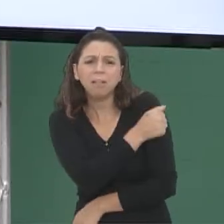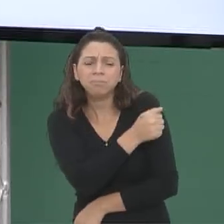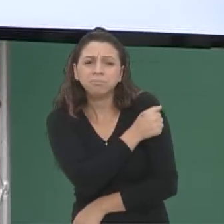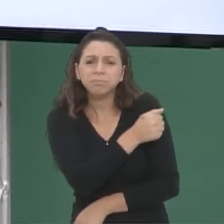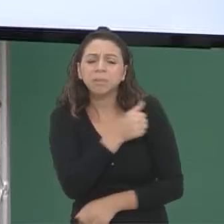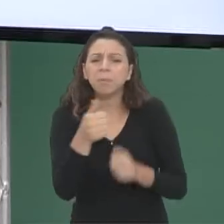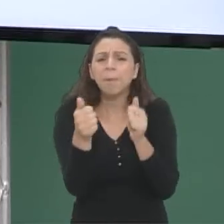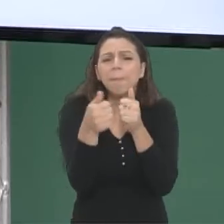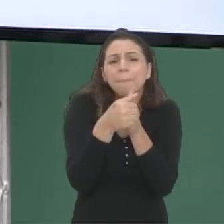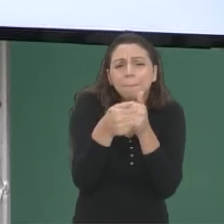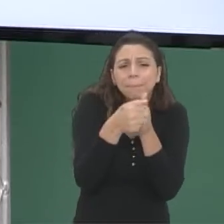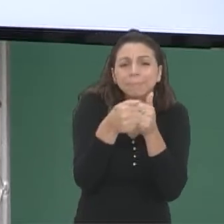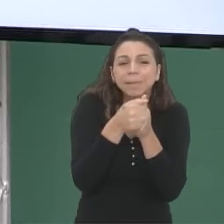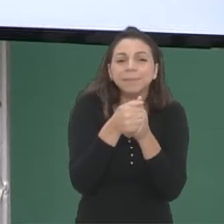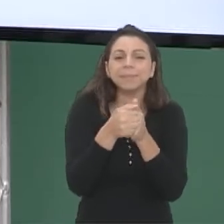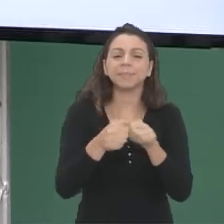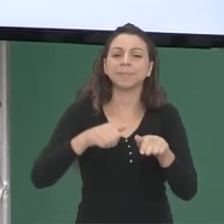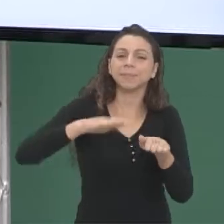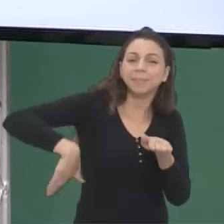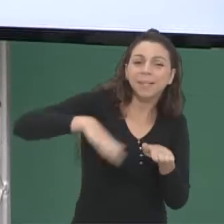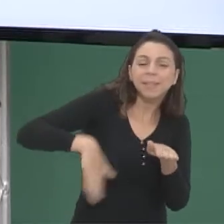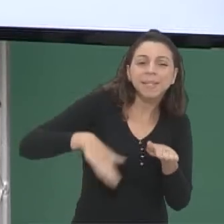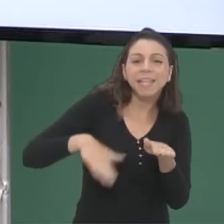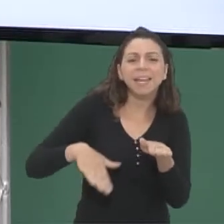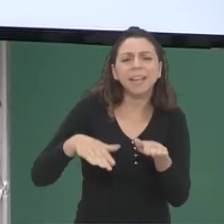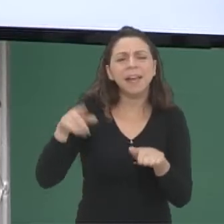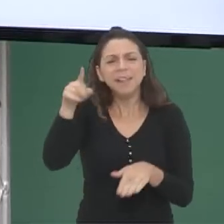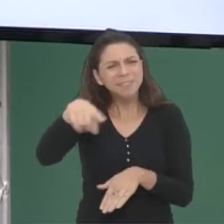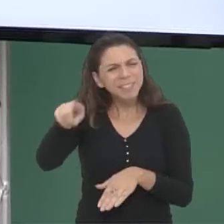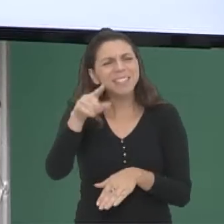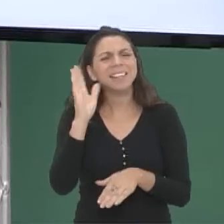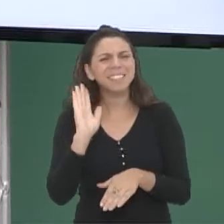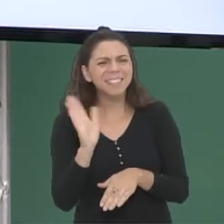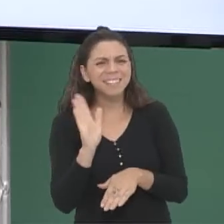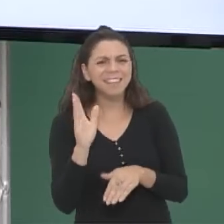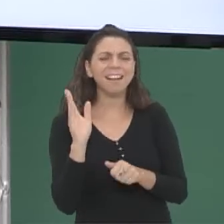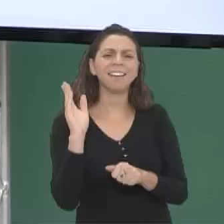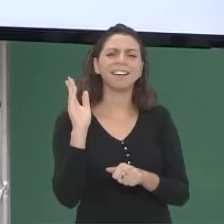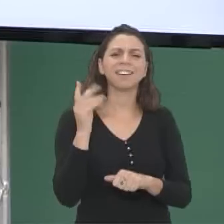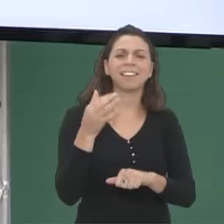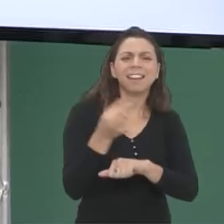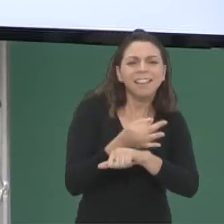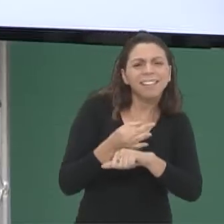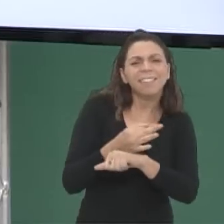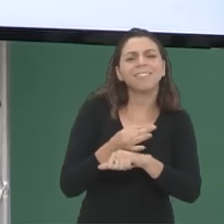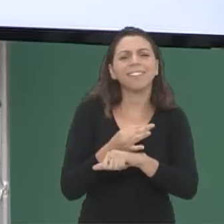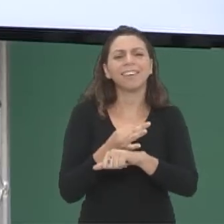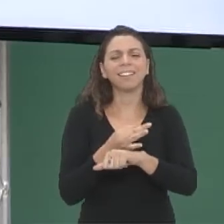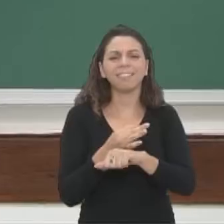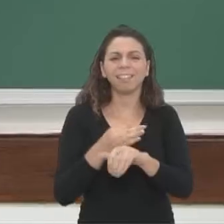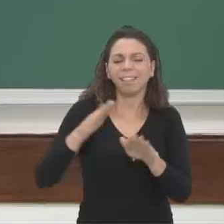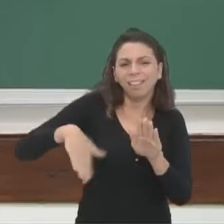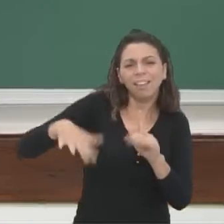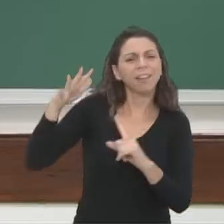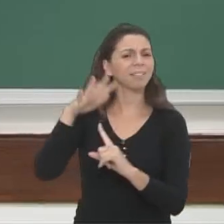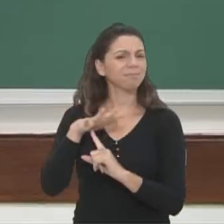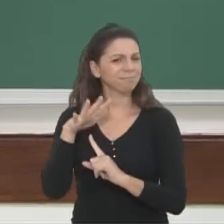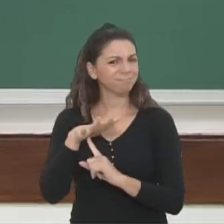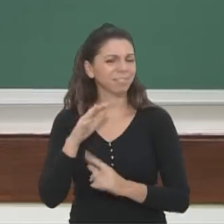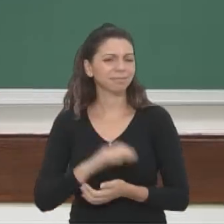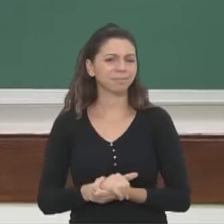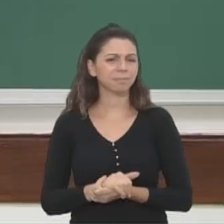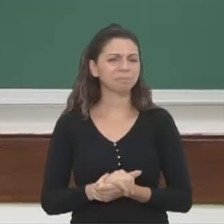praia. E você já passou as férias com a tua família no litoral paranaense ou outro litoral? Então, o que